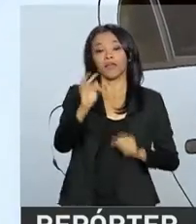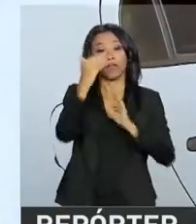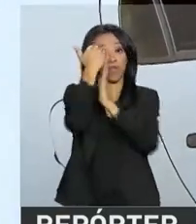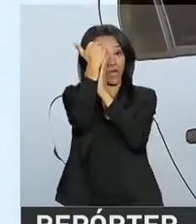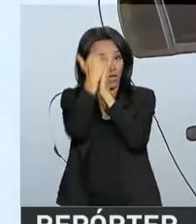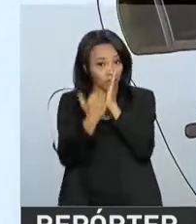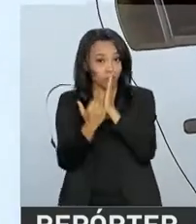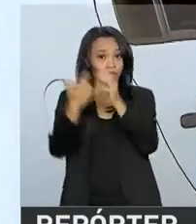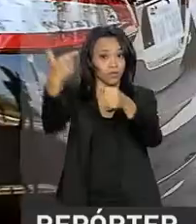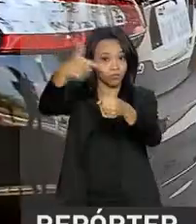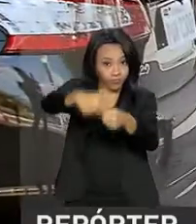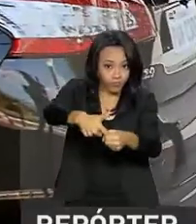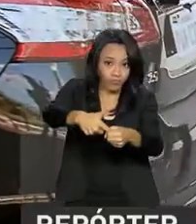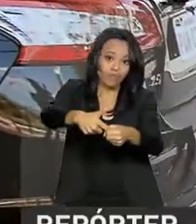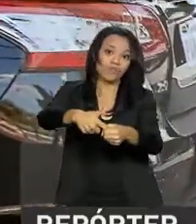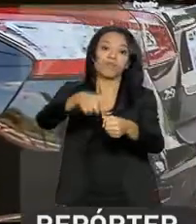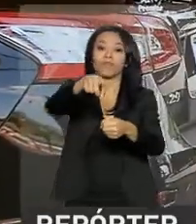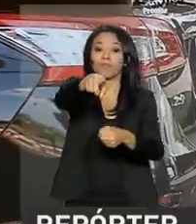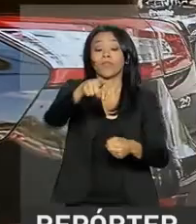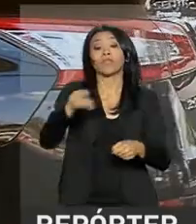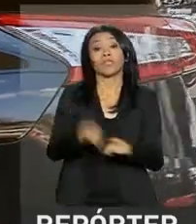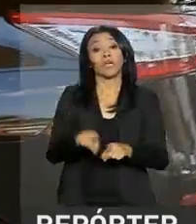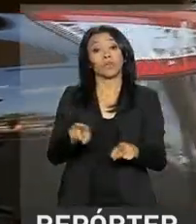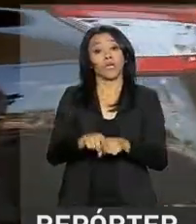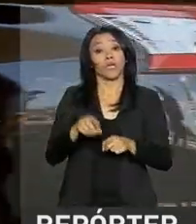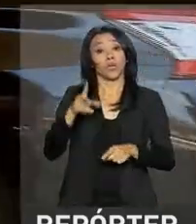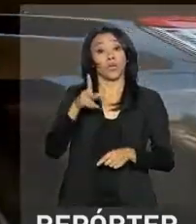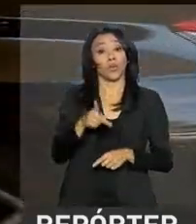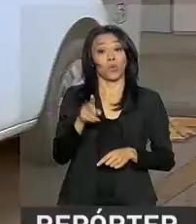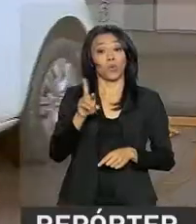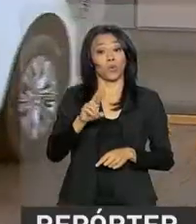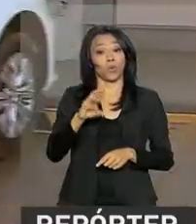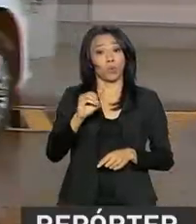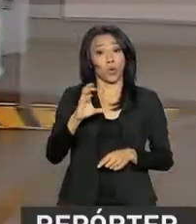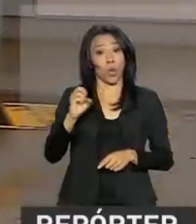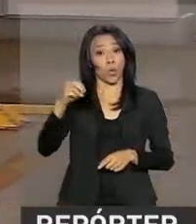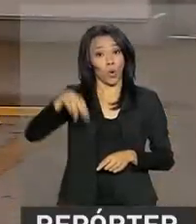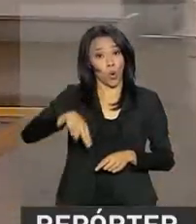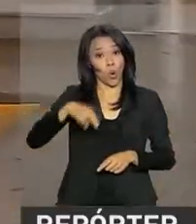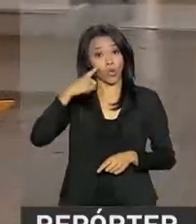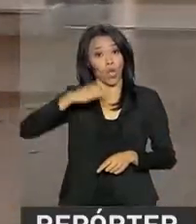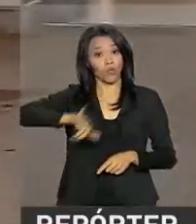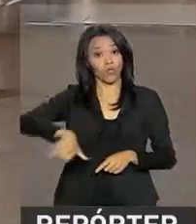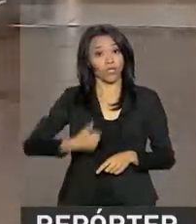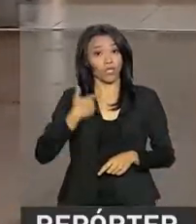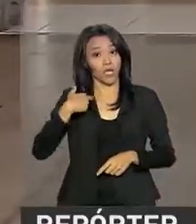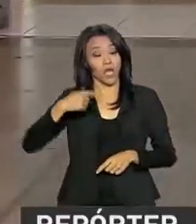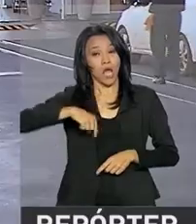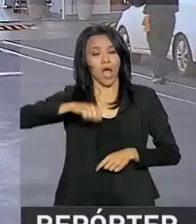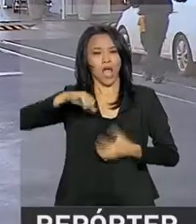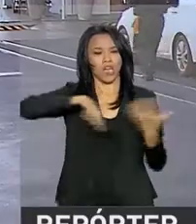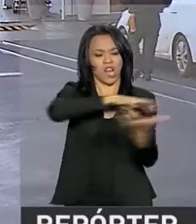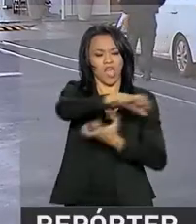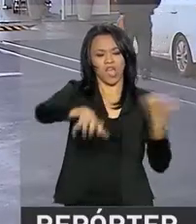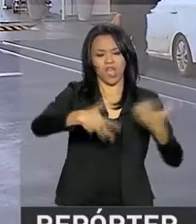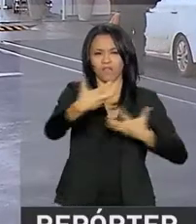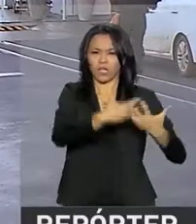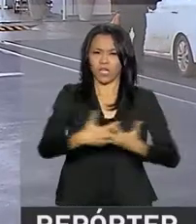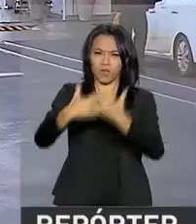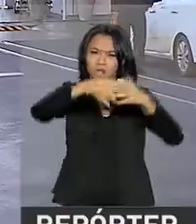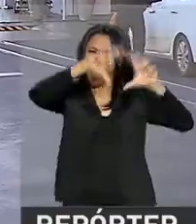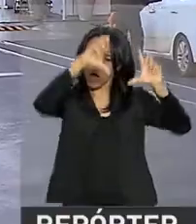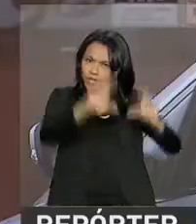preço do diesel na bomba, o PROCON está checando se os donos de postos aproveitaram a paralisação dos caminhoneiros para aumentar de